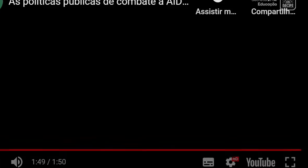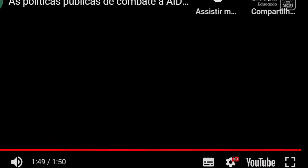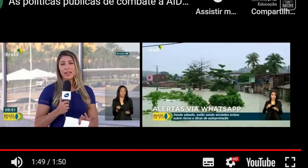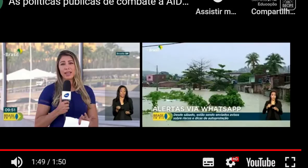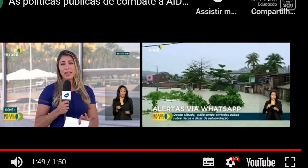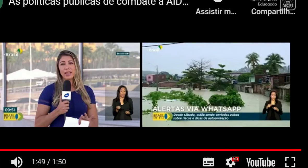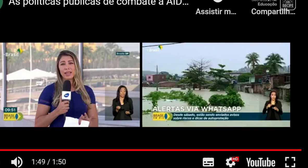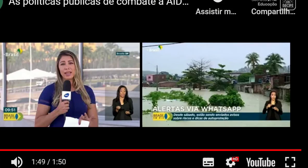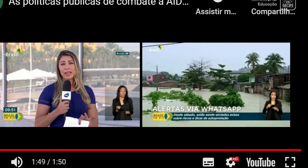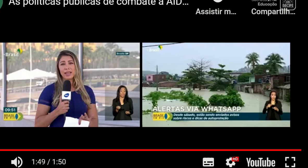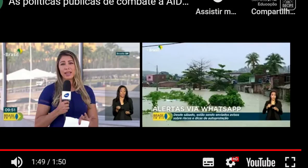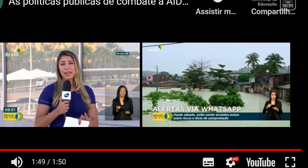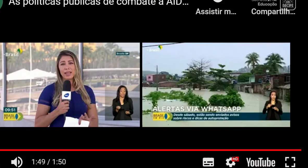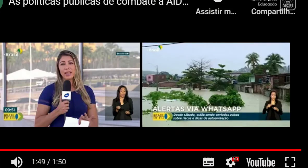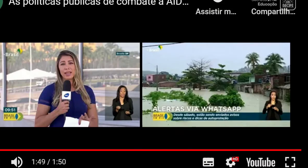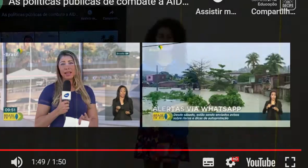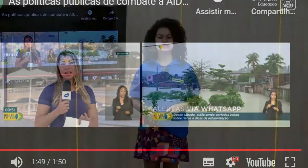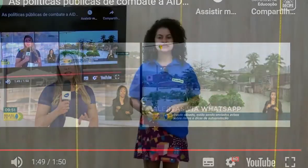doença.